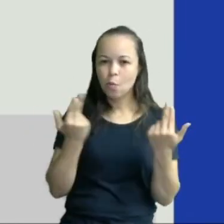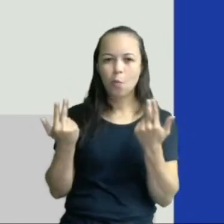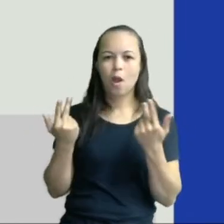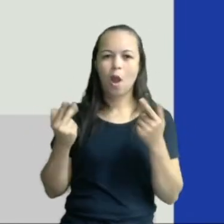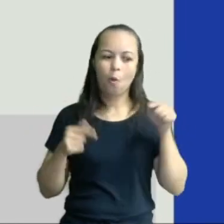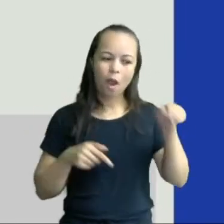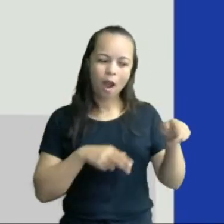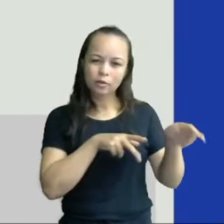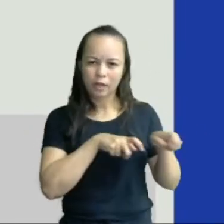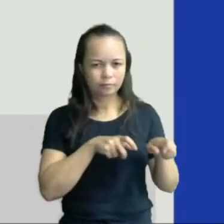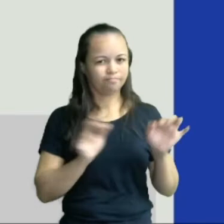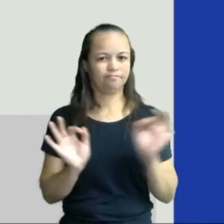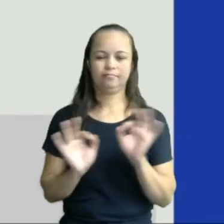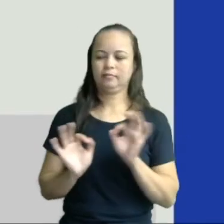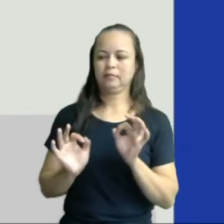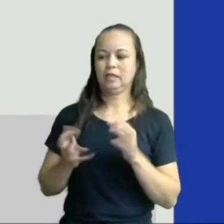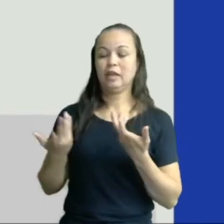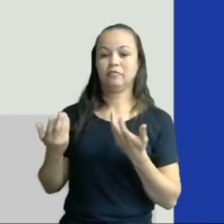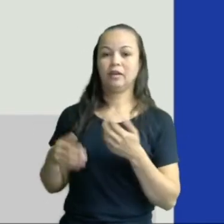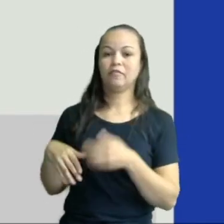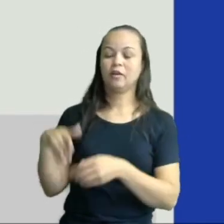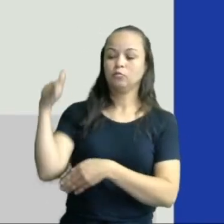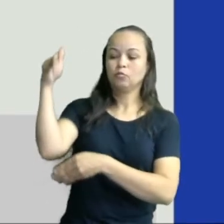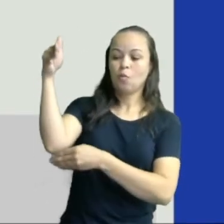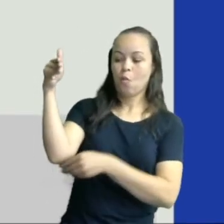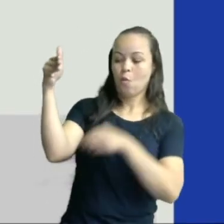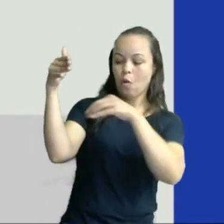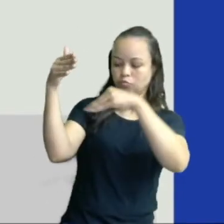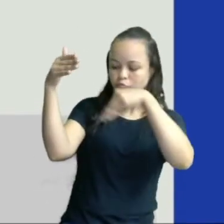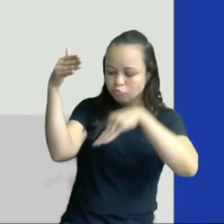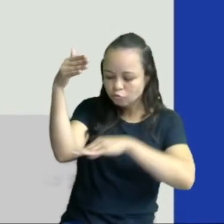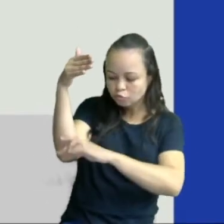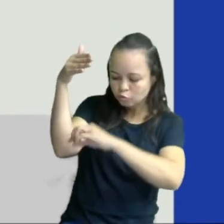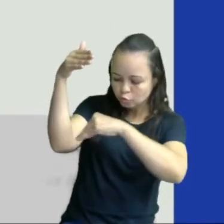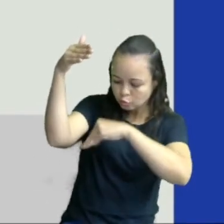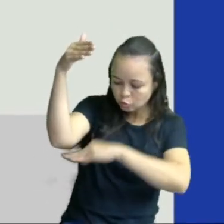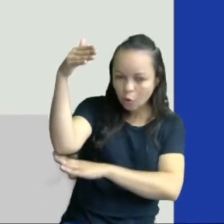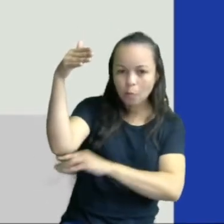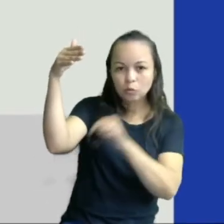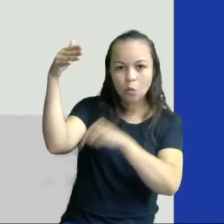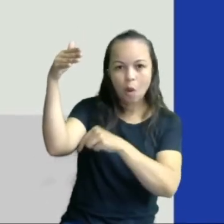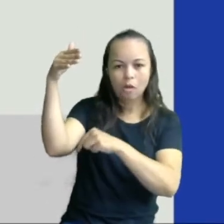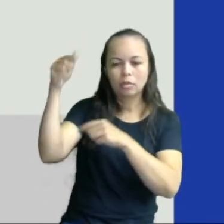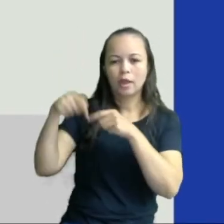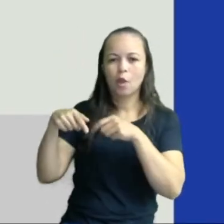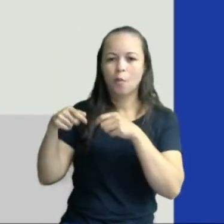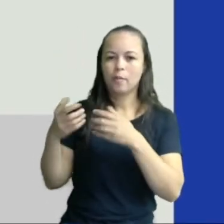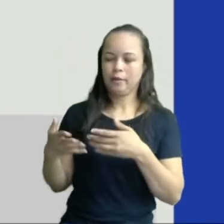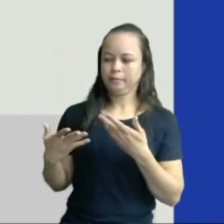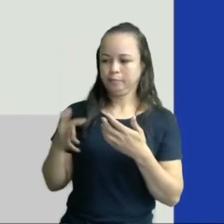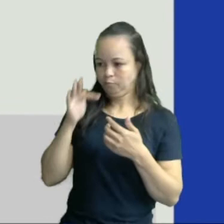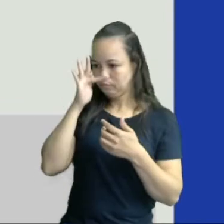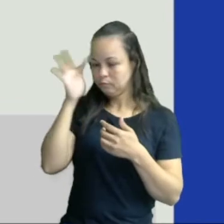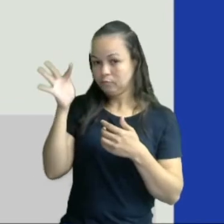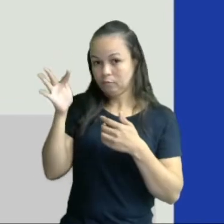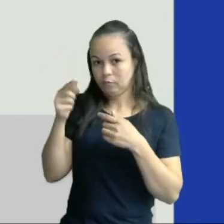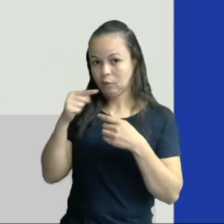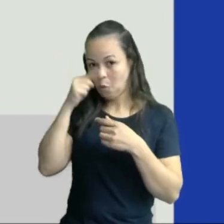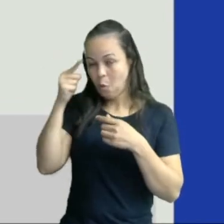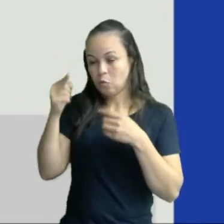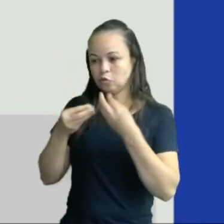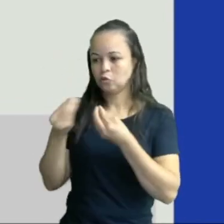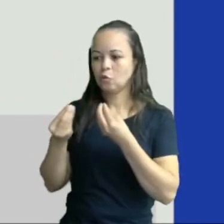no sótão de um grande hotel muito luxuoso. Tinha umas belas almofadas nos sofás de